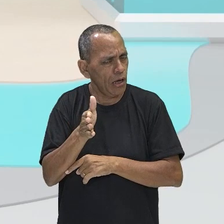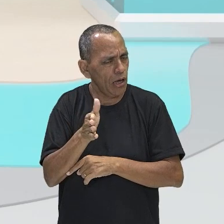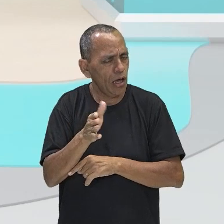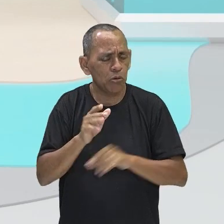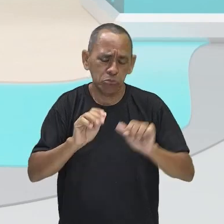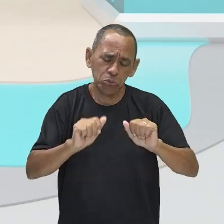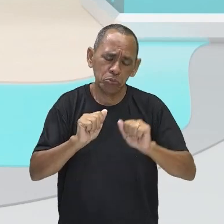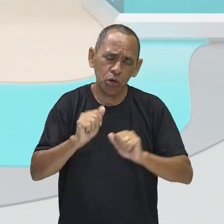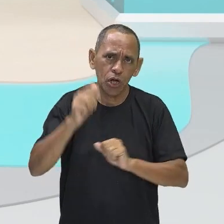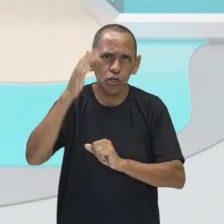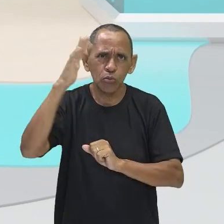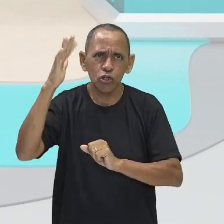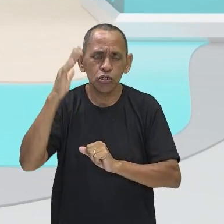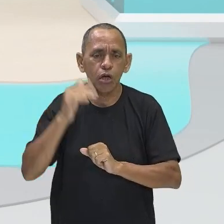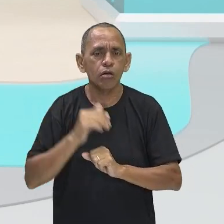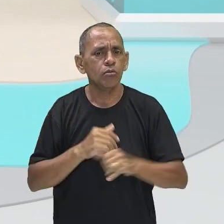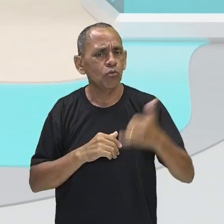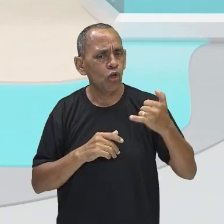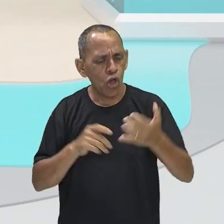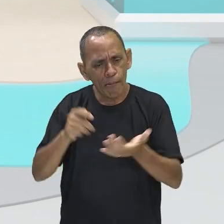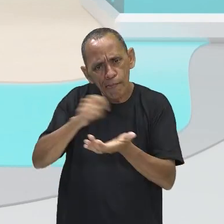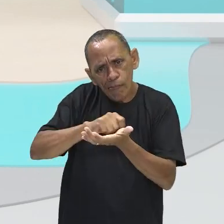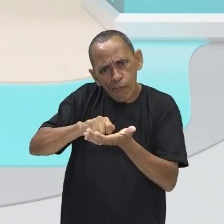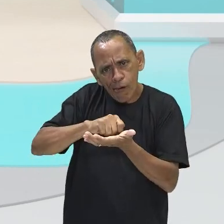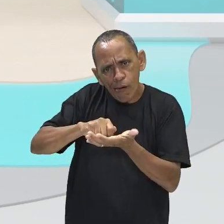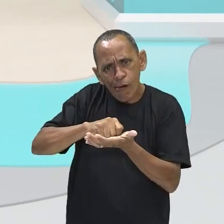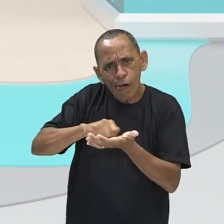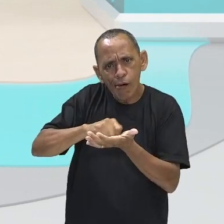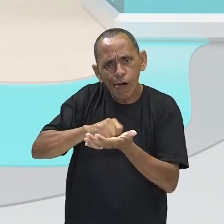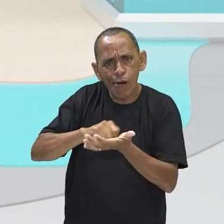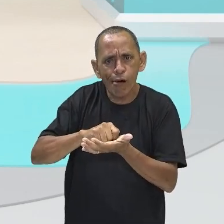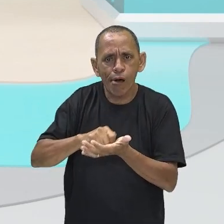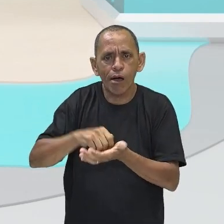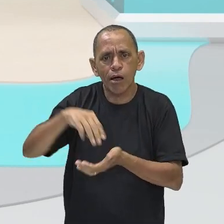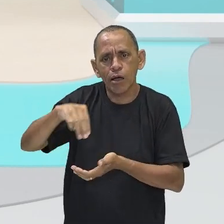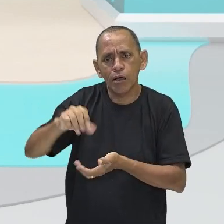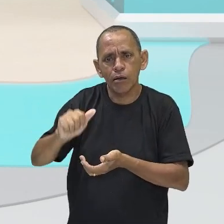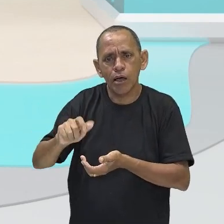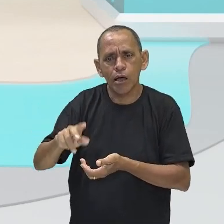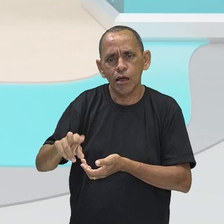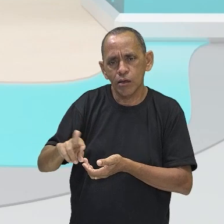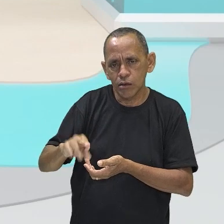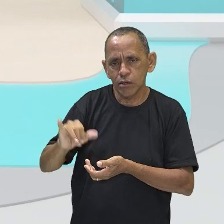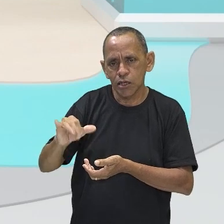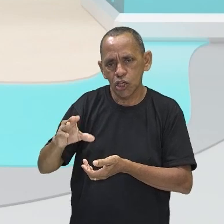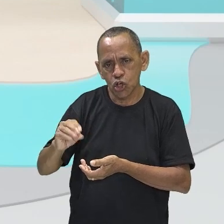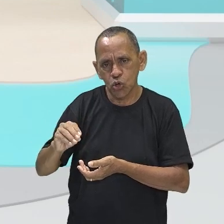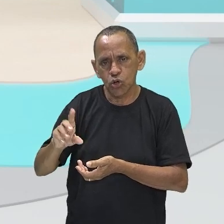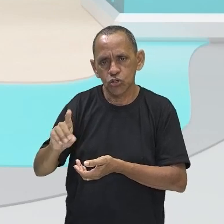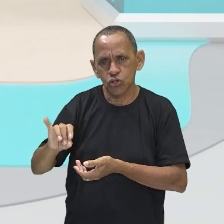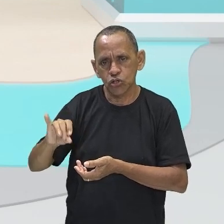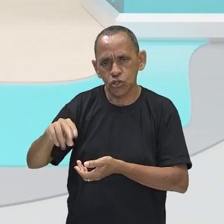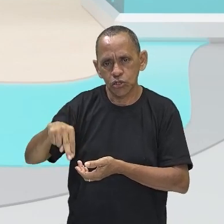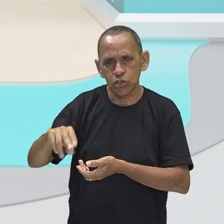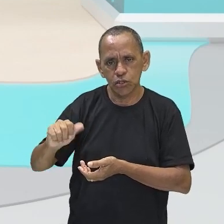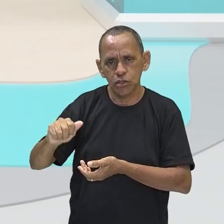exista. Caneta, borracha, Mário, de Nancy,